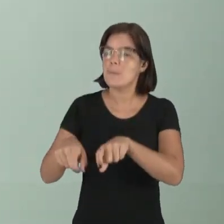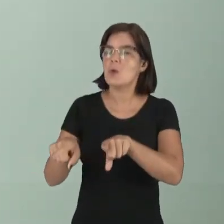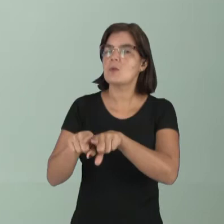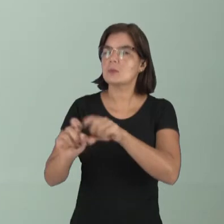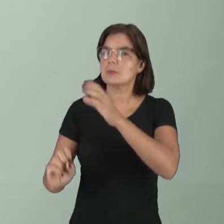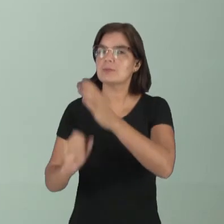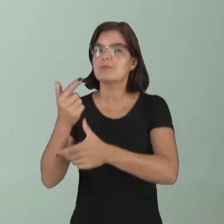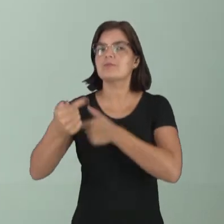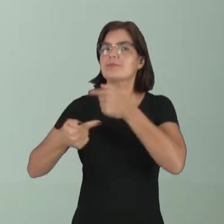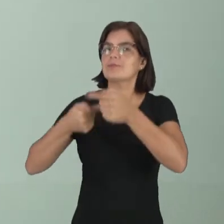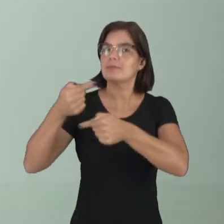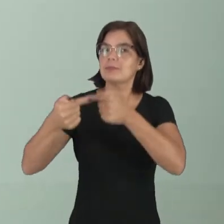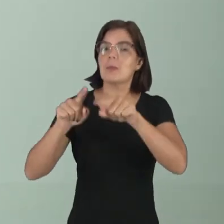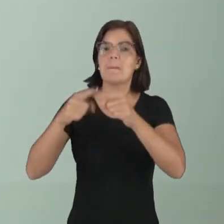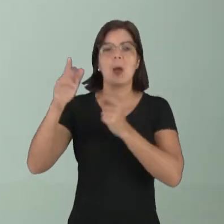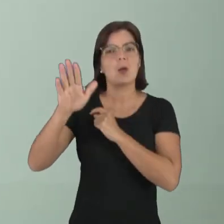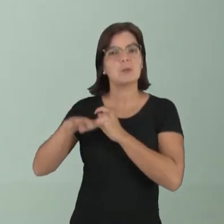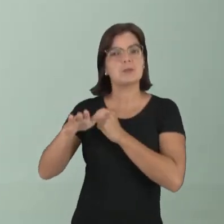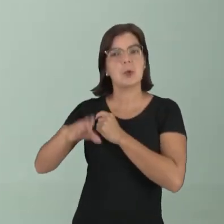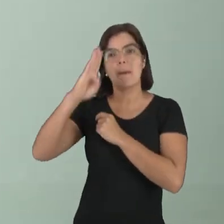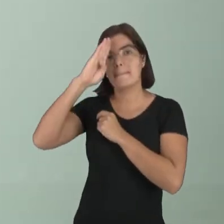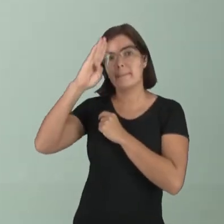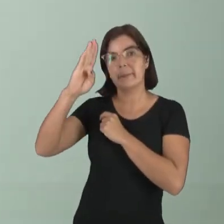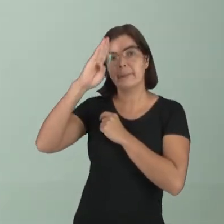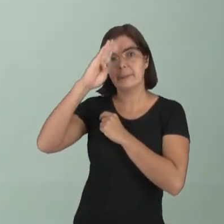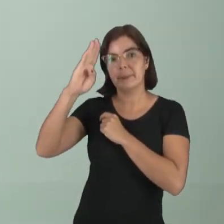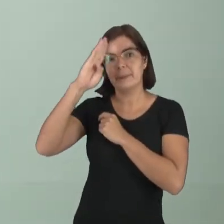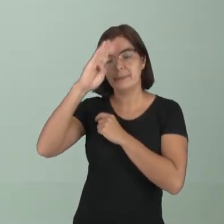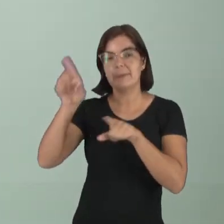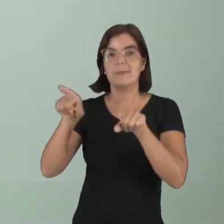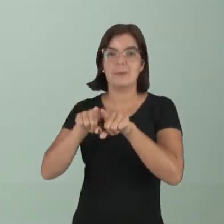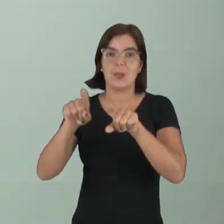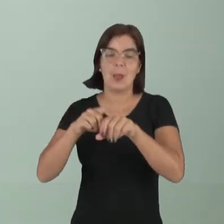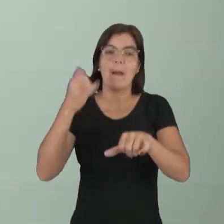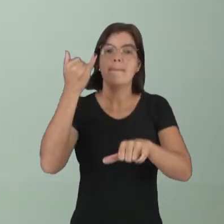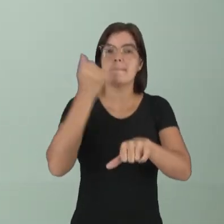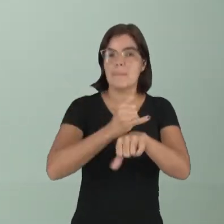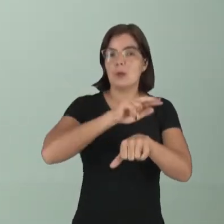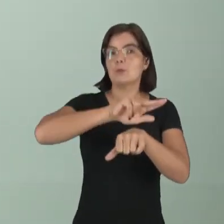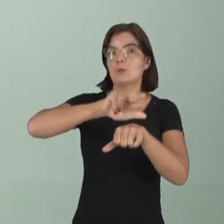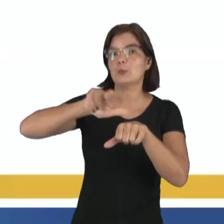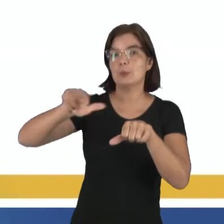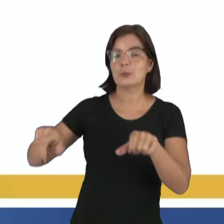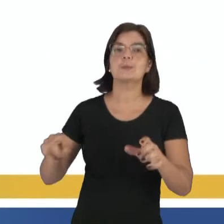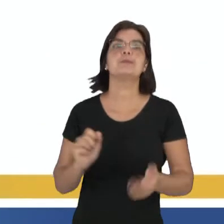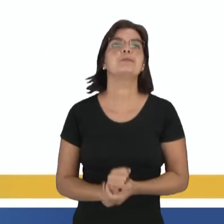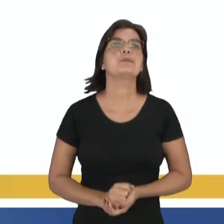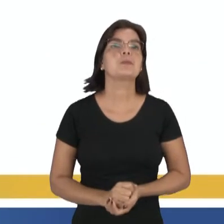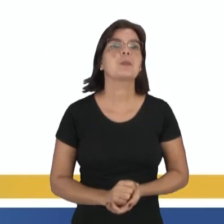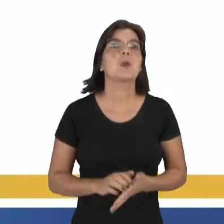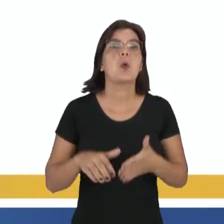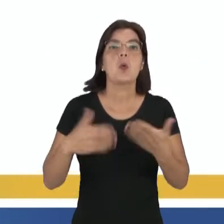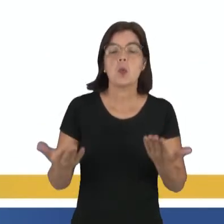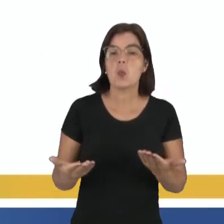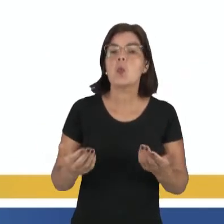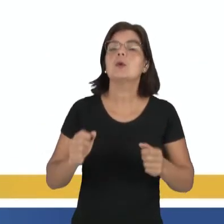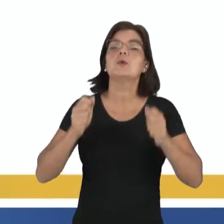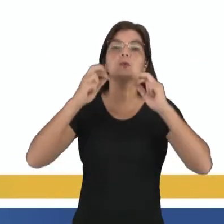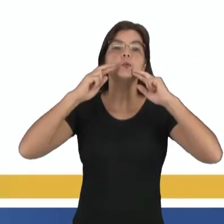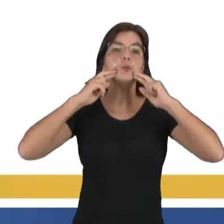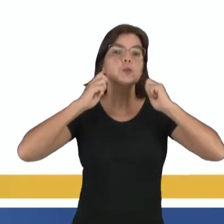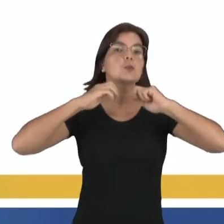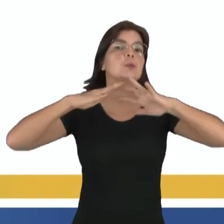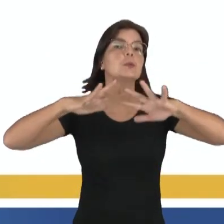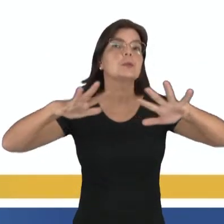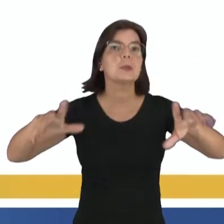ofertar matéria-prima mais barata, principalmente as minerais. Quanto aos recursos naturais e seus usos,